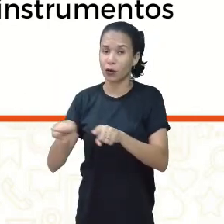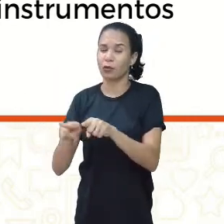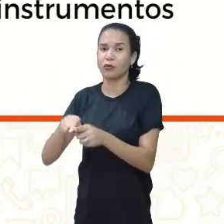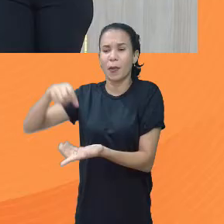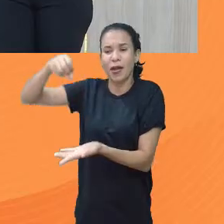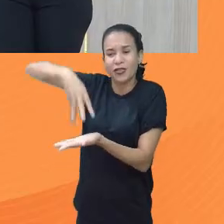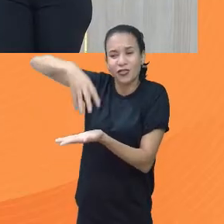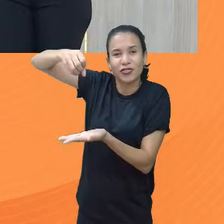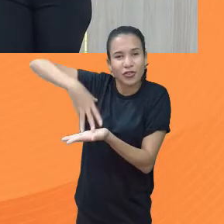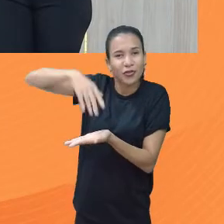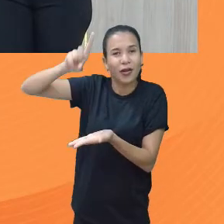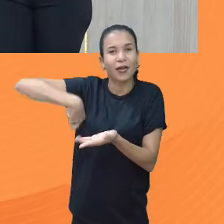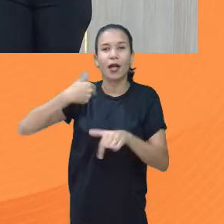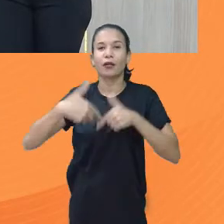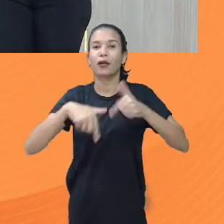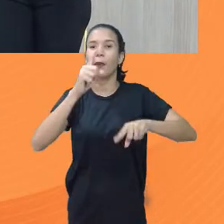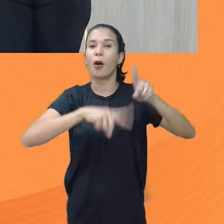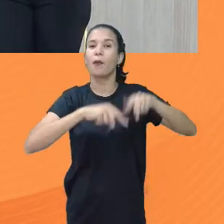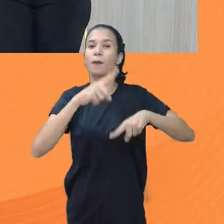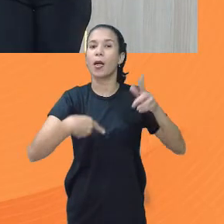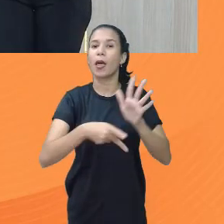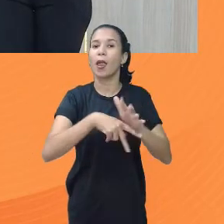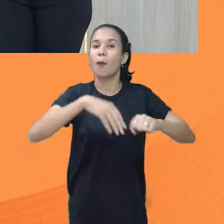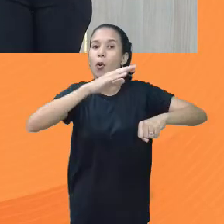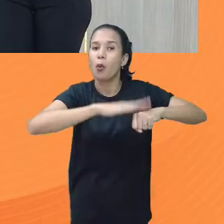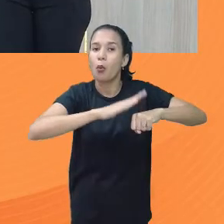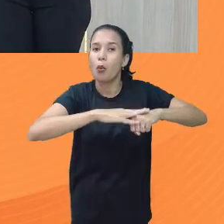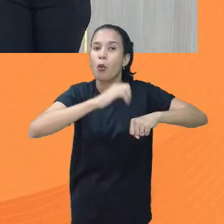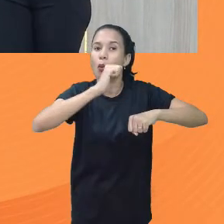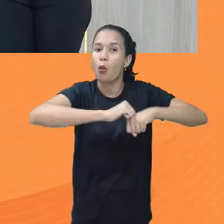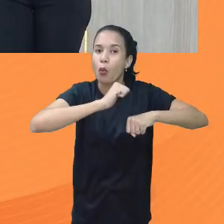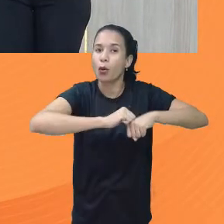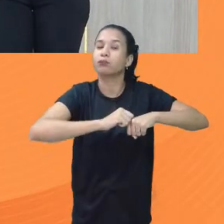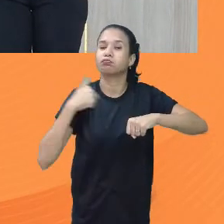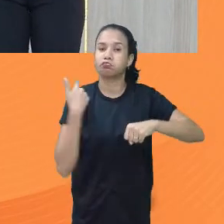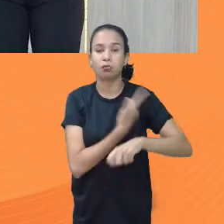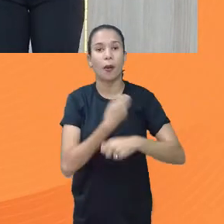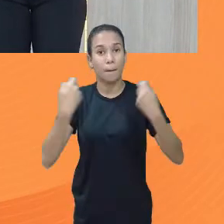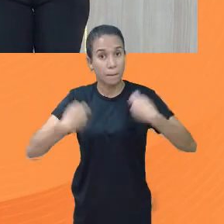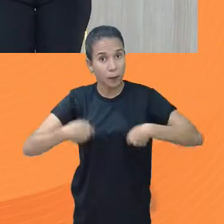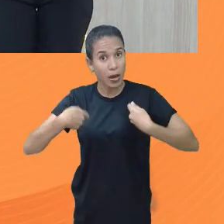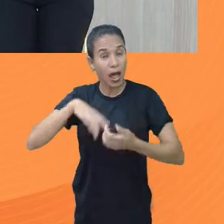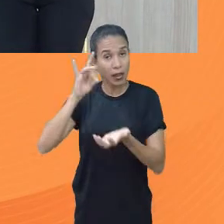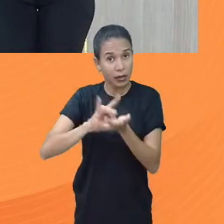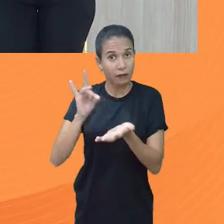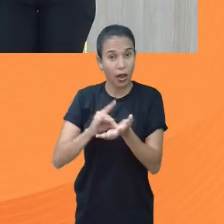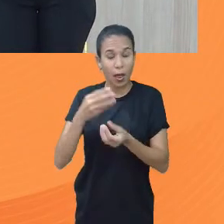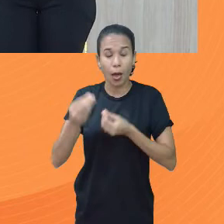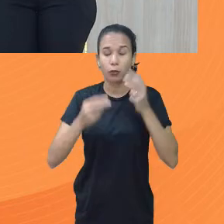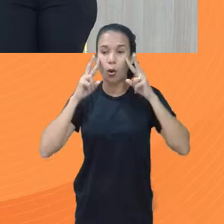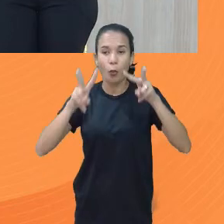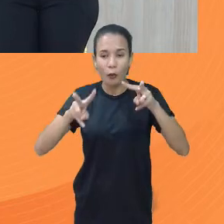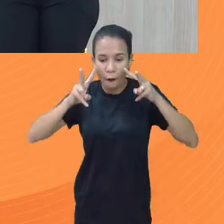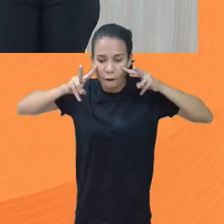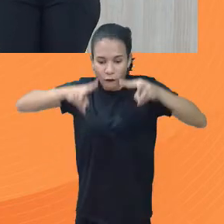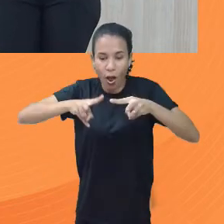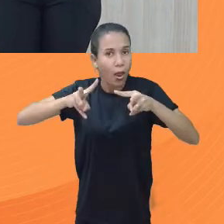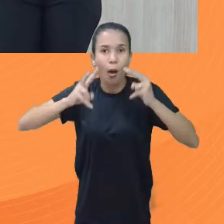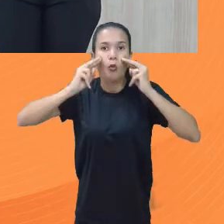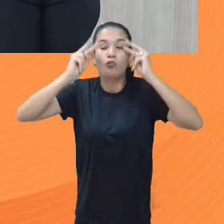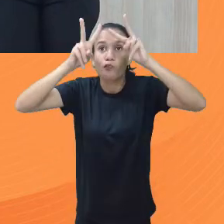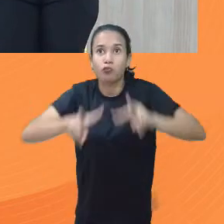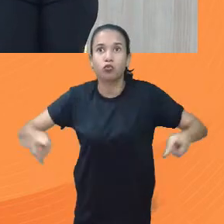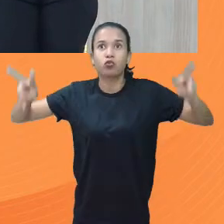xerocadas, através do trabalho com material concreto, a gente precisa de verdade ampliar as possibilidades de